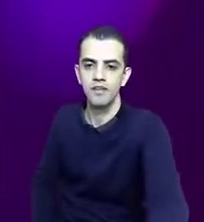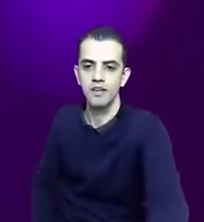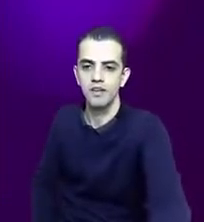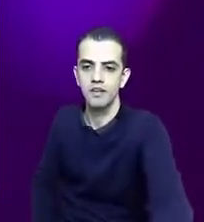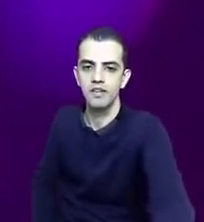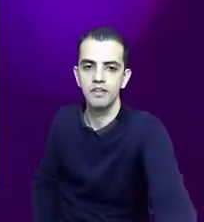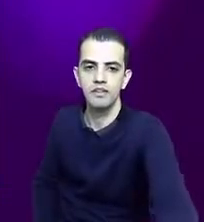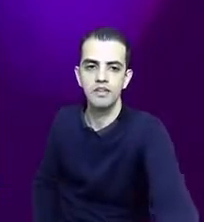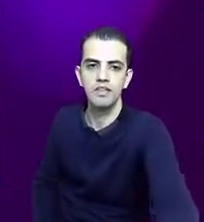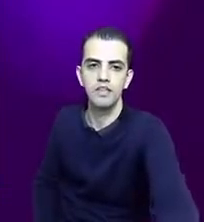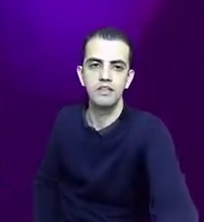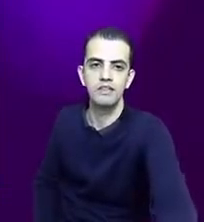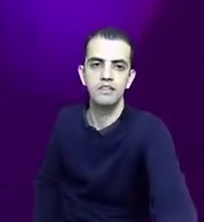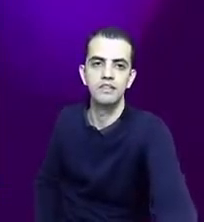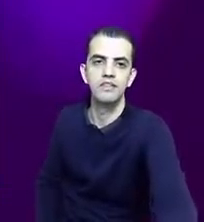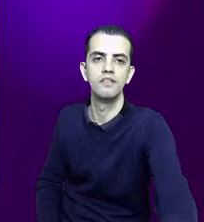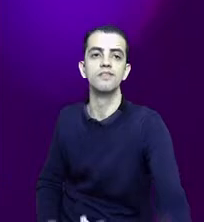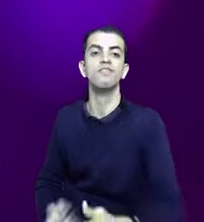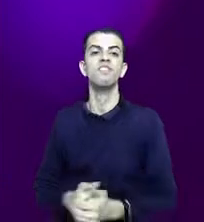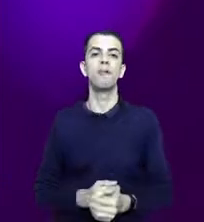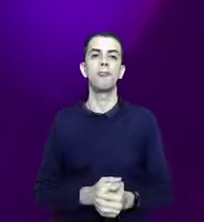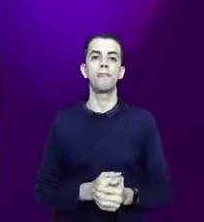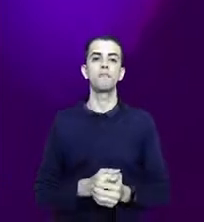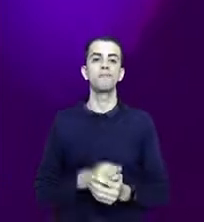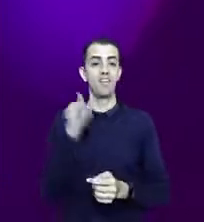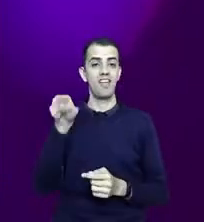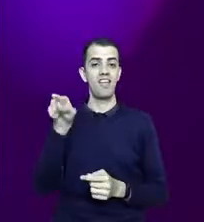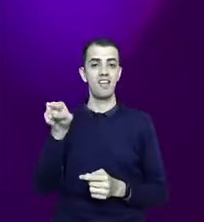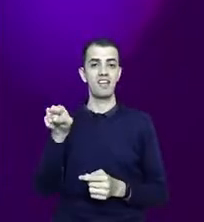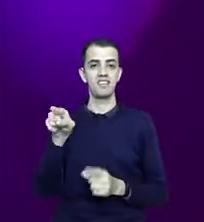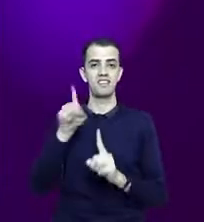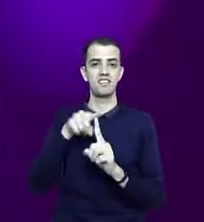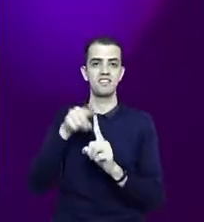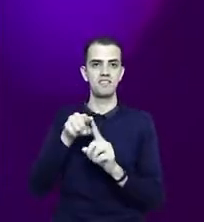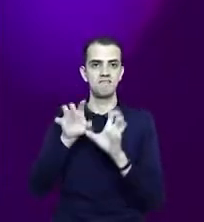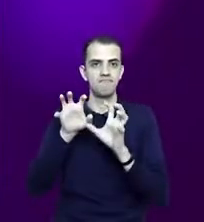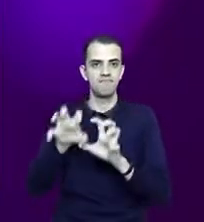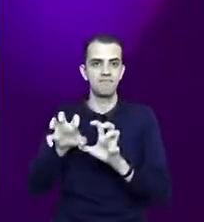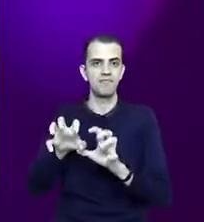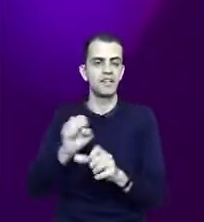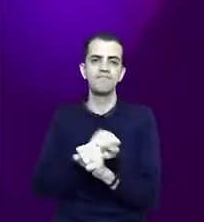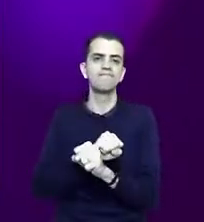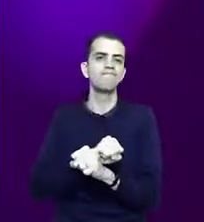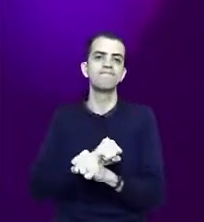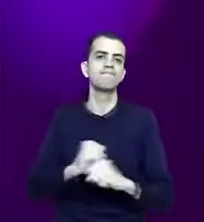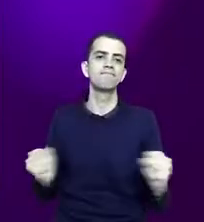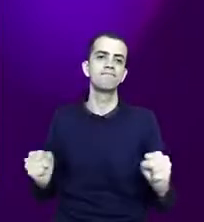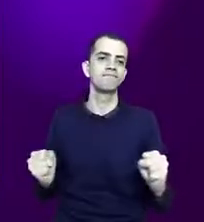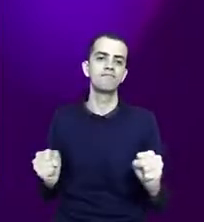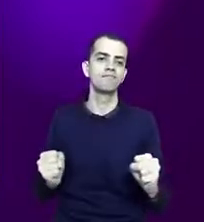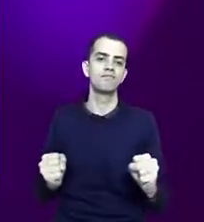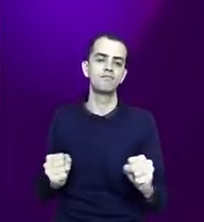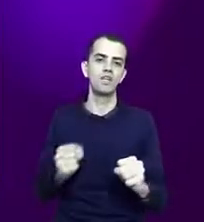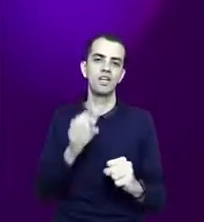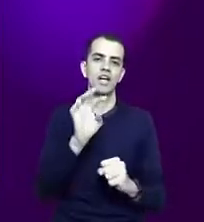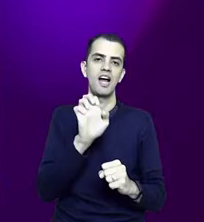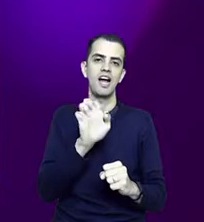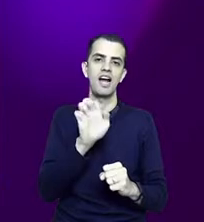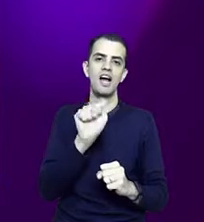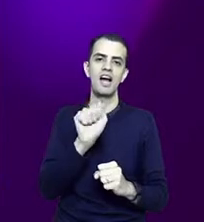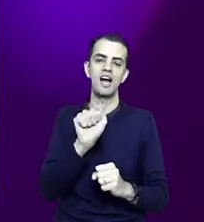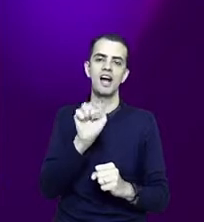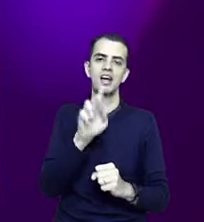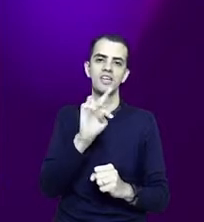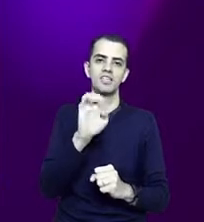Buendia, eu acho que nesse caso específico aí, é até impossível usar artroscopia, entendeu? Porque quando você faz